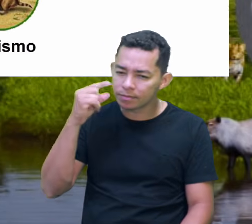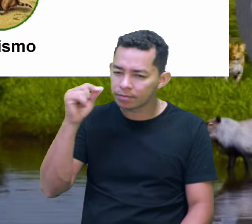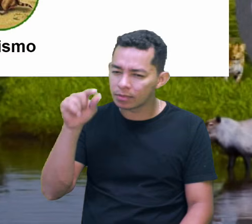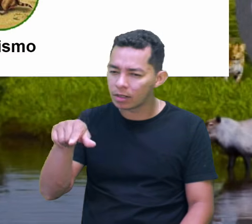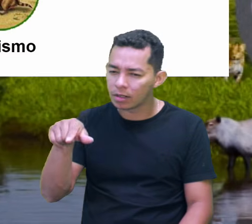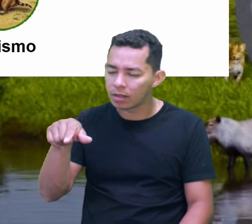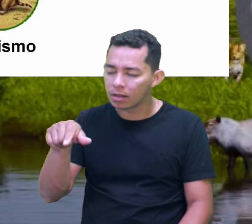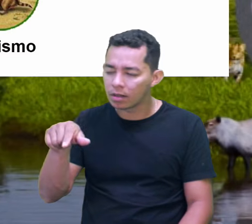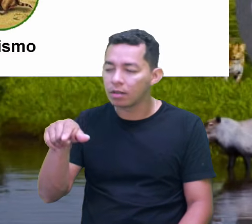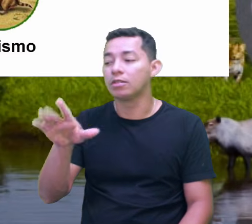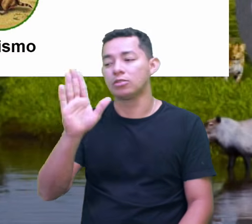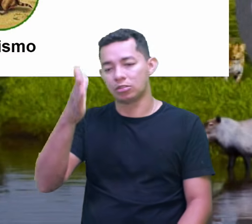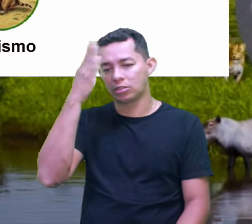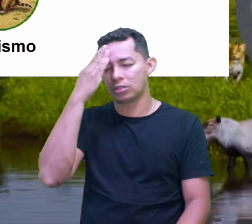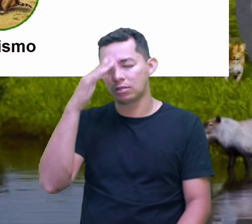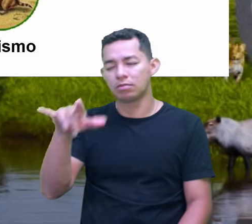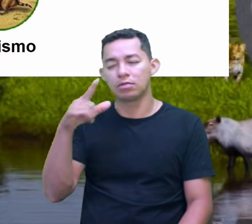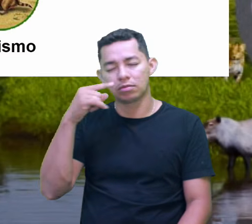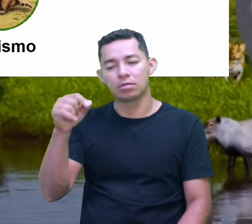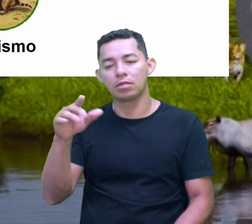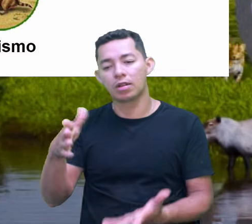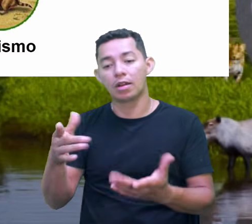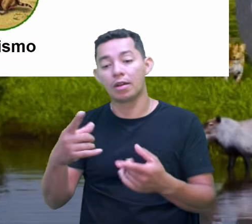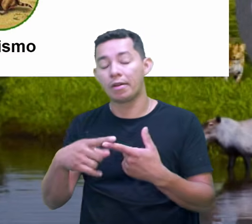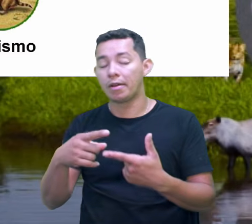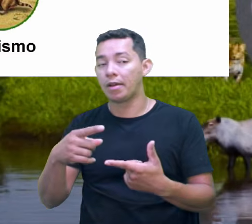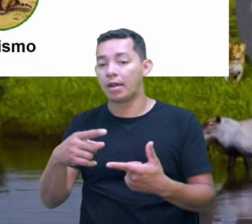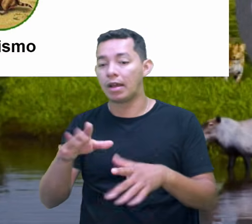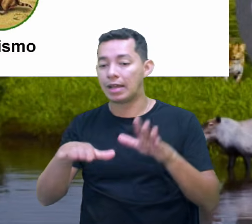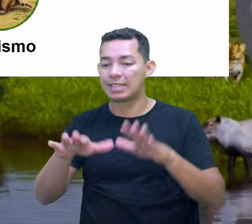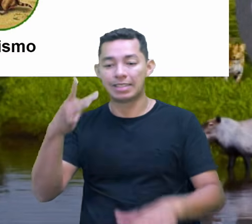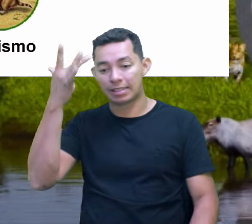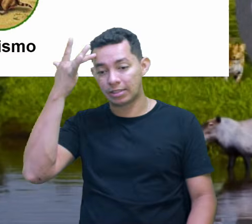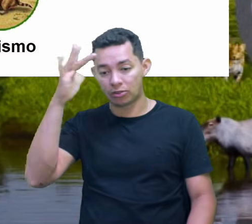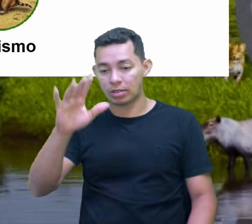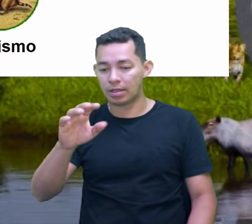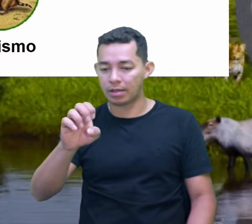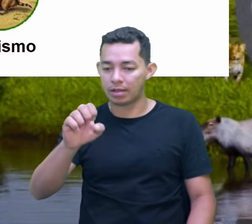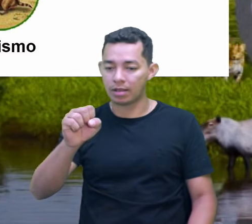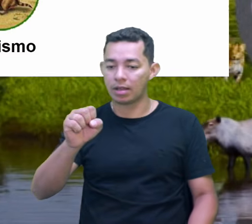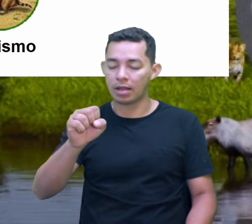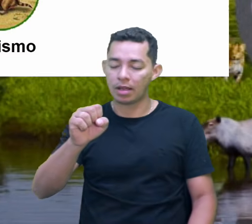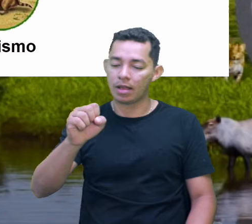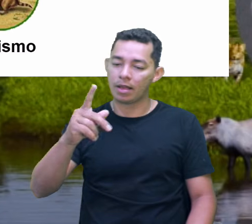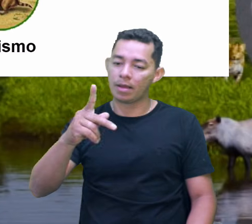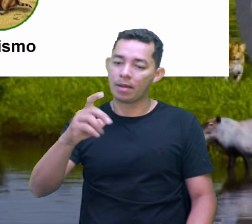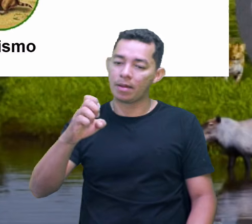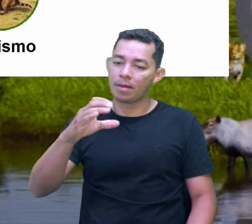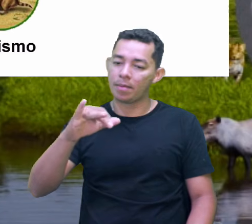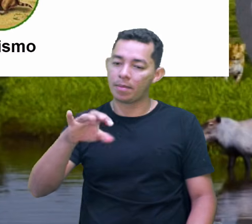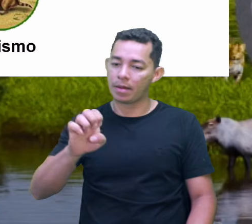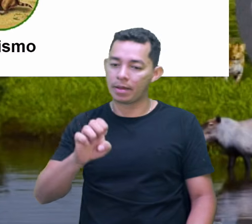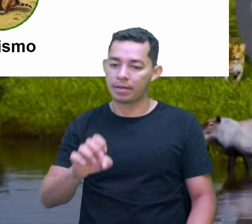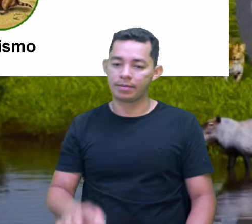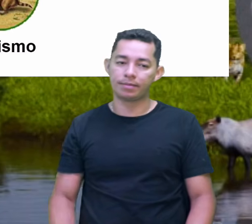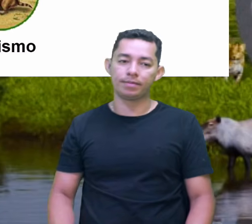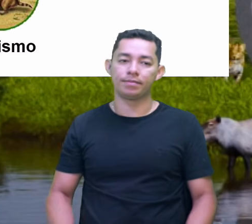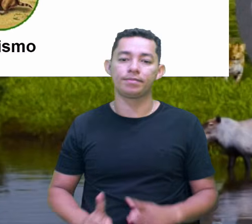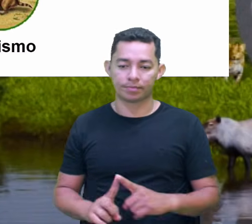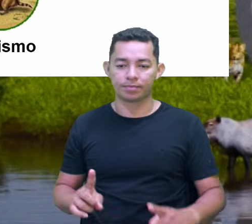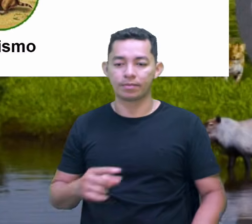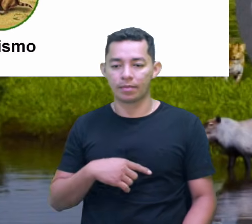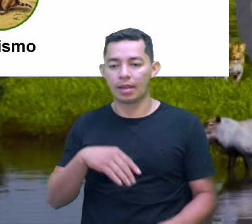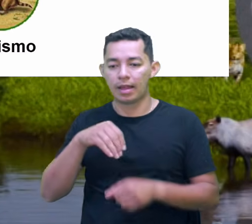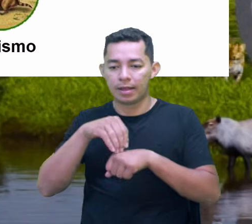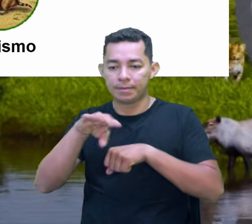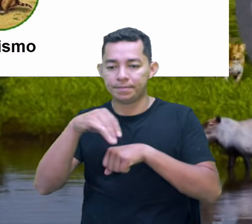a que população ele pertence. É um felino, você pode não saber a espécie, mas geralmente ele vai te dar essa